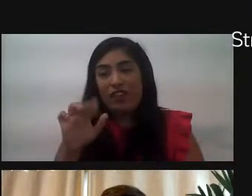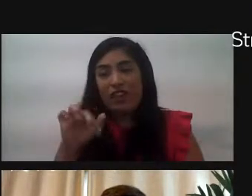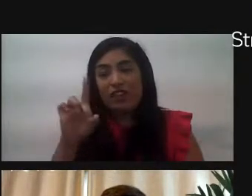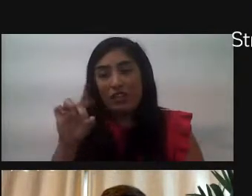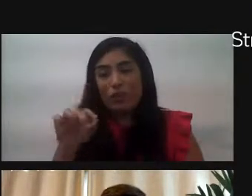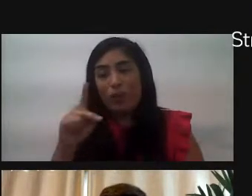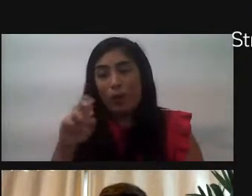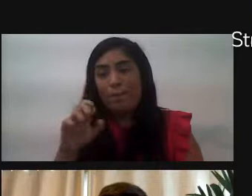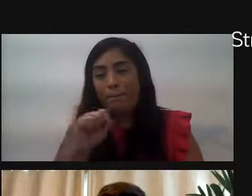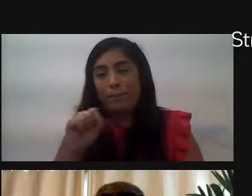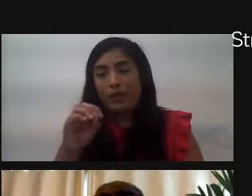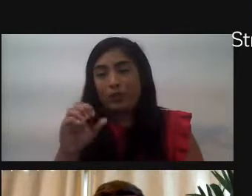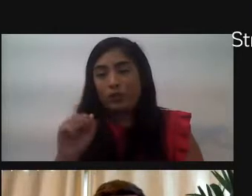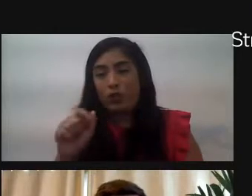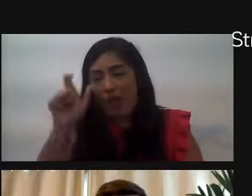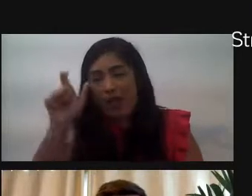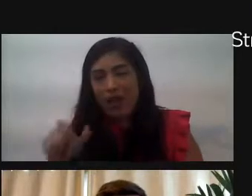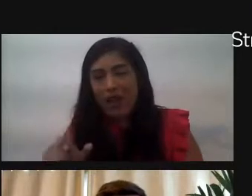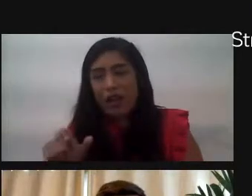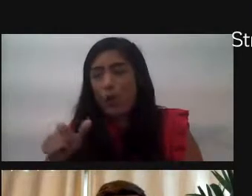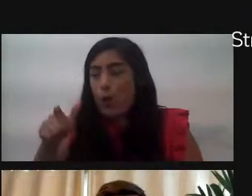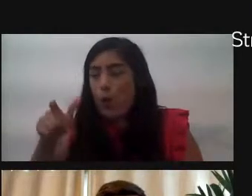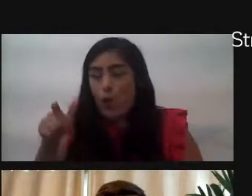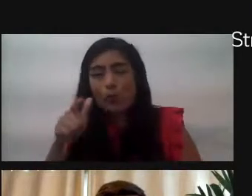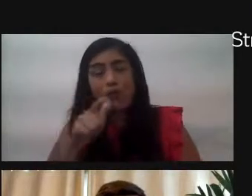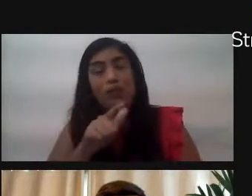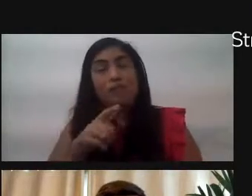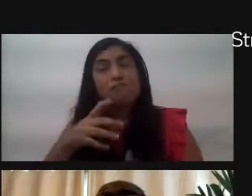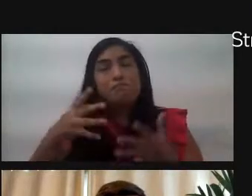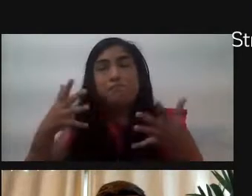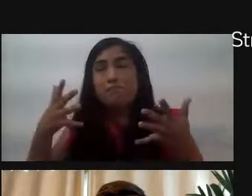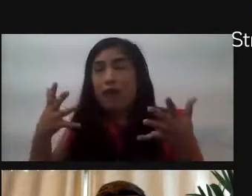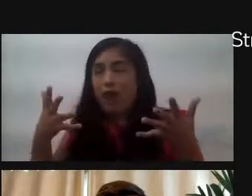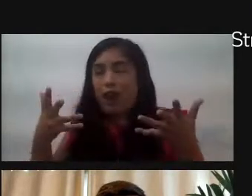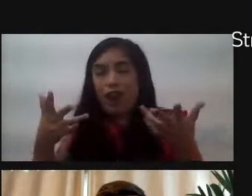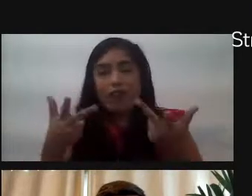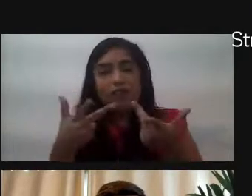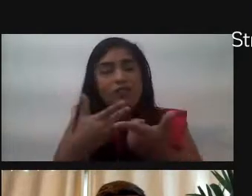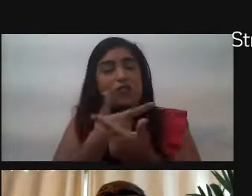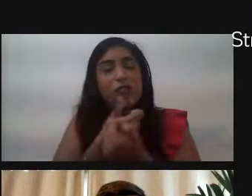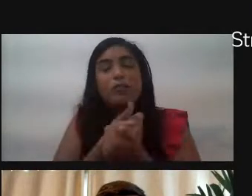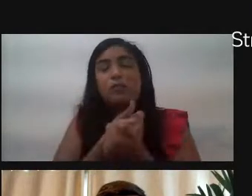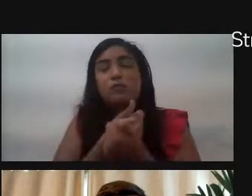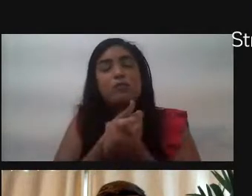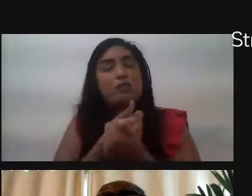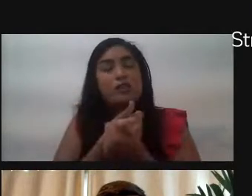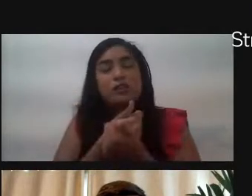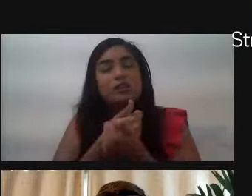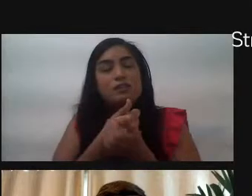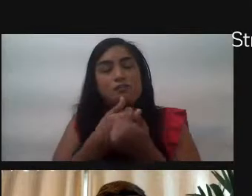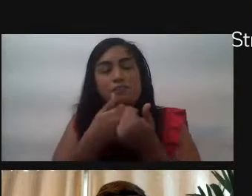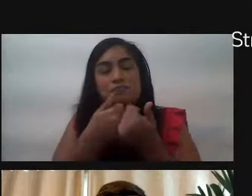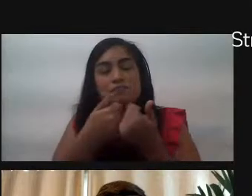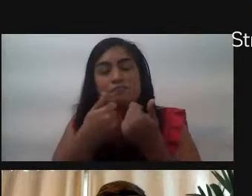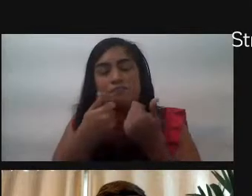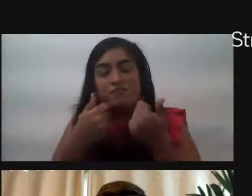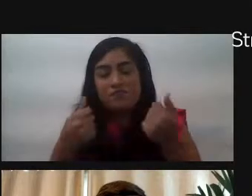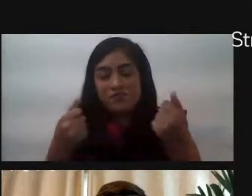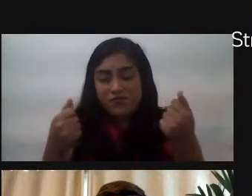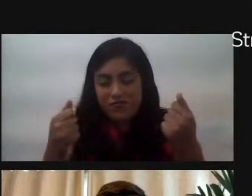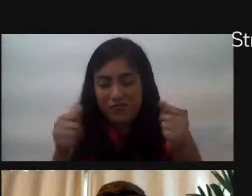ele consegue de uma forma magistral. A questão é que ele tinha essa consciência, ele